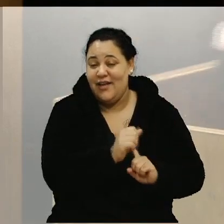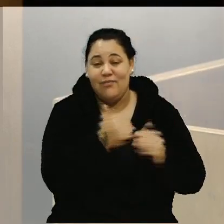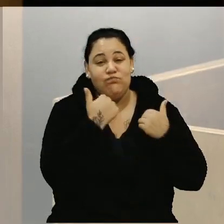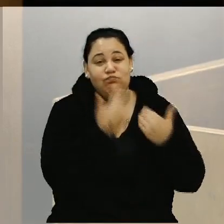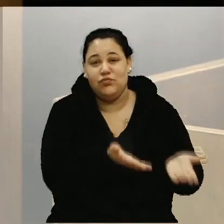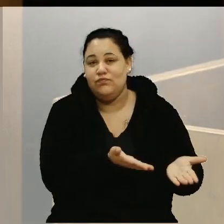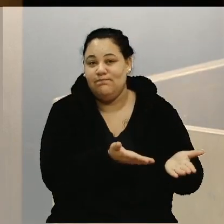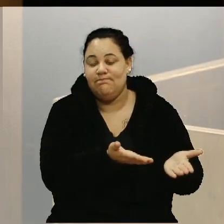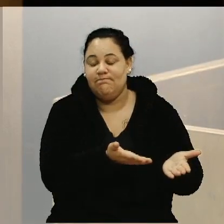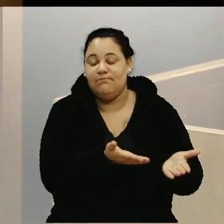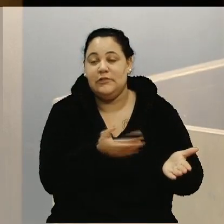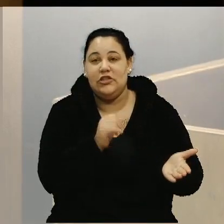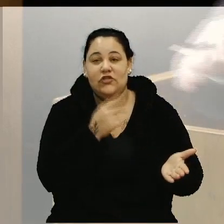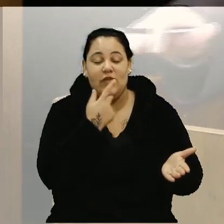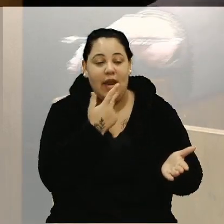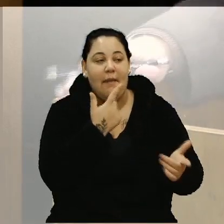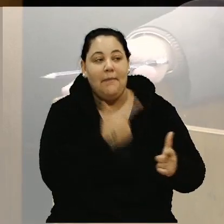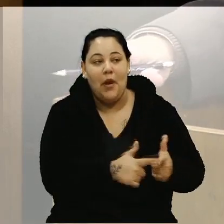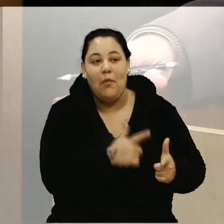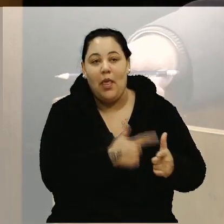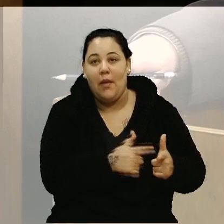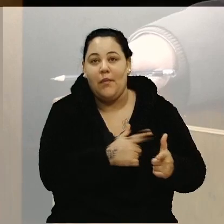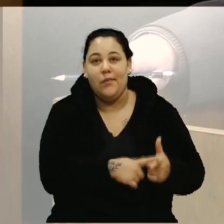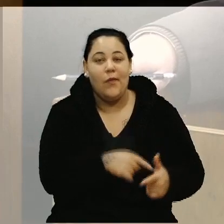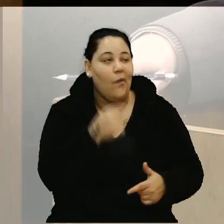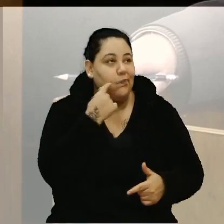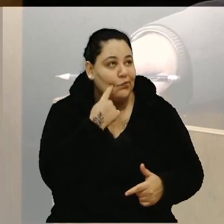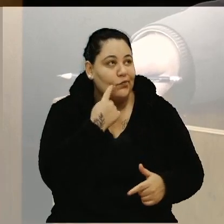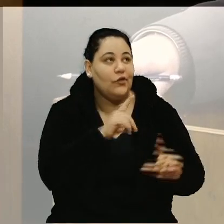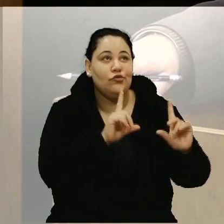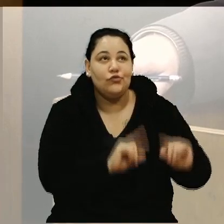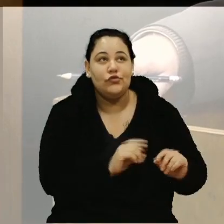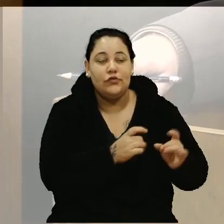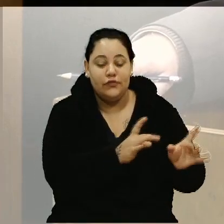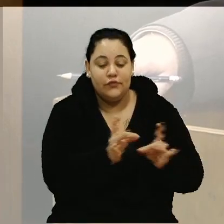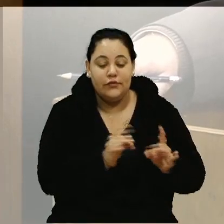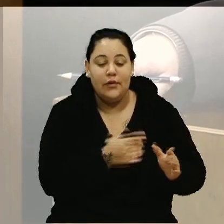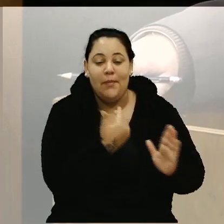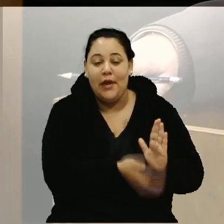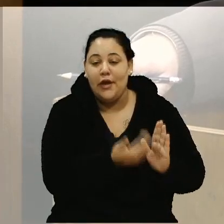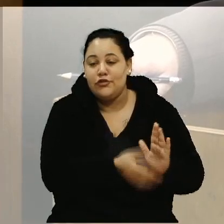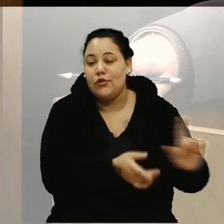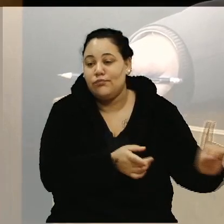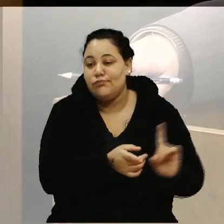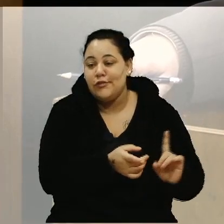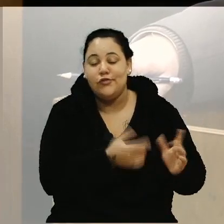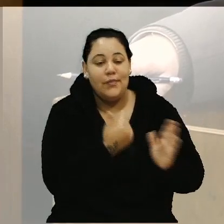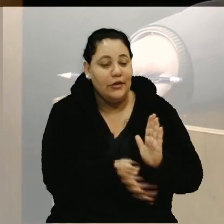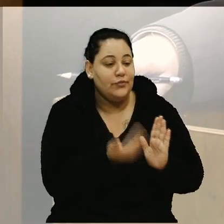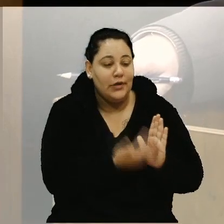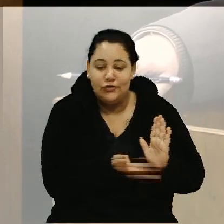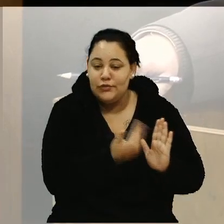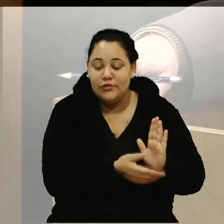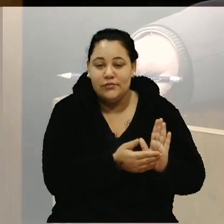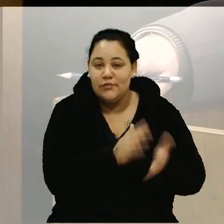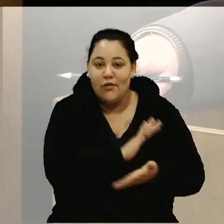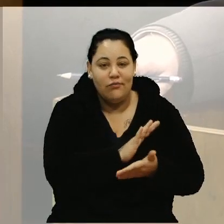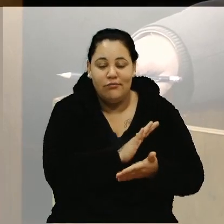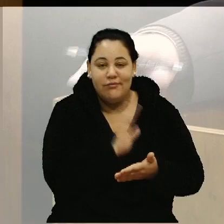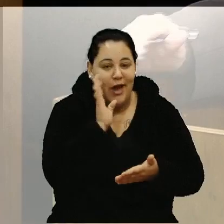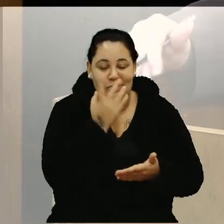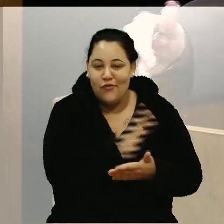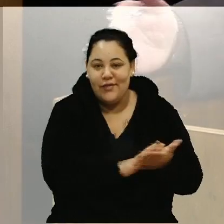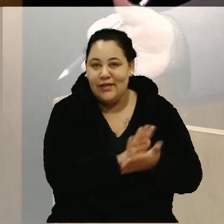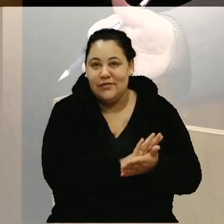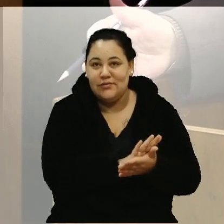Então, se a gente fica falando que furou o pneu, que caíram as vendas, que eu perdi o cliente, enfim, não resolve nada. Você pode